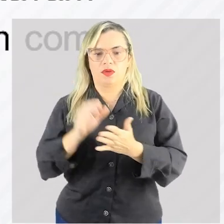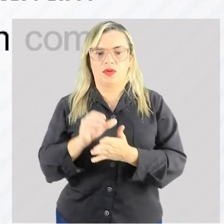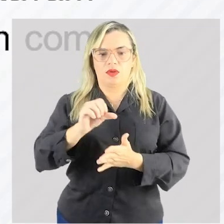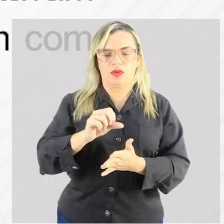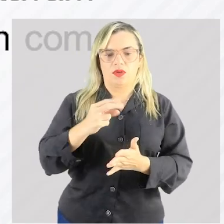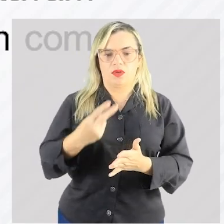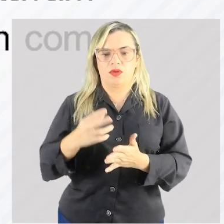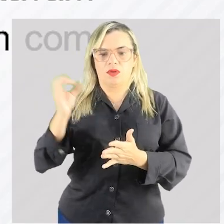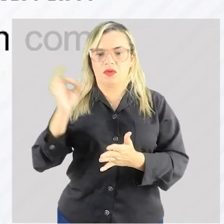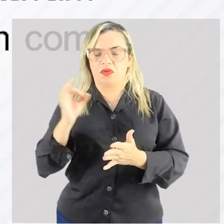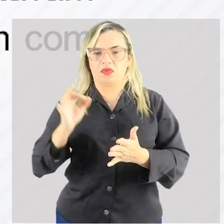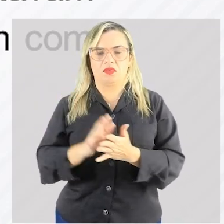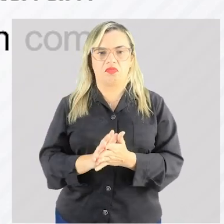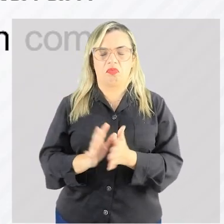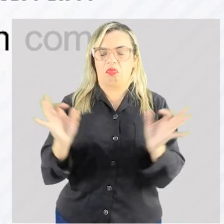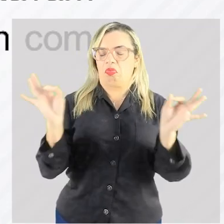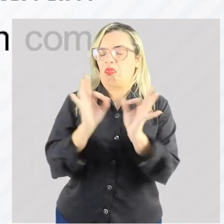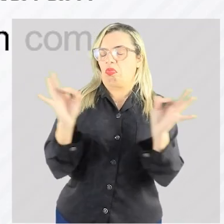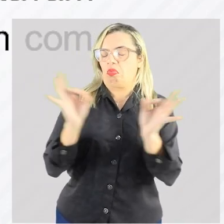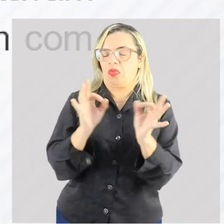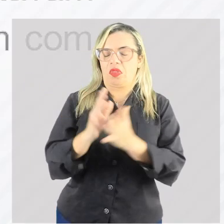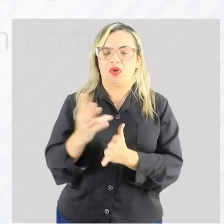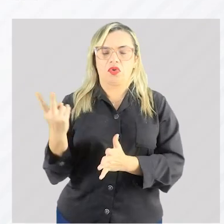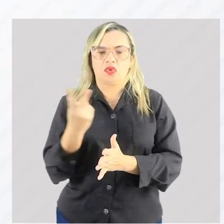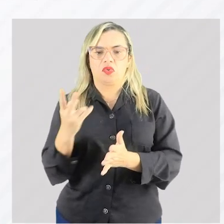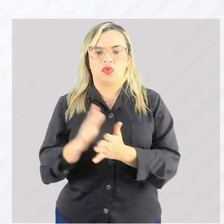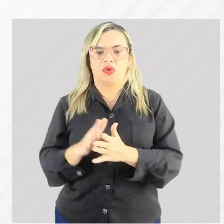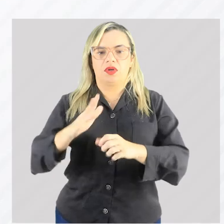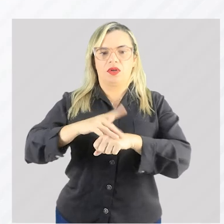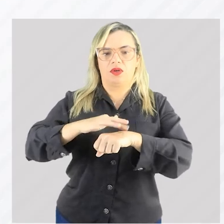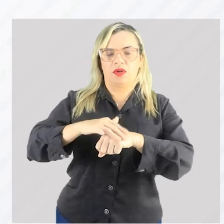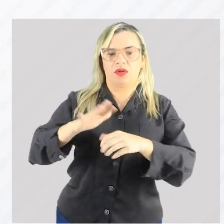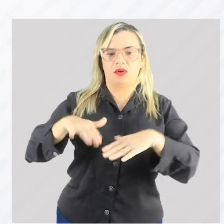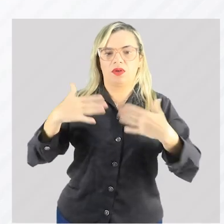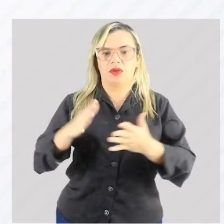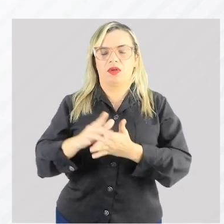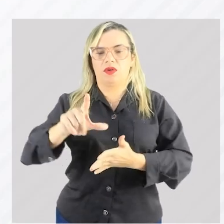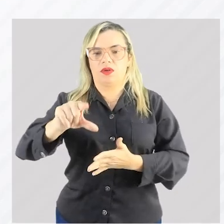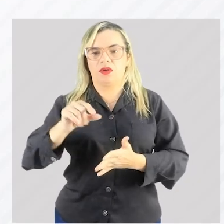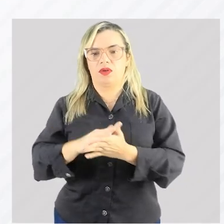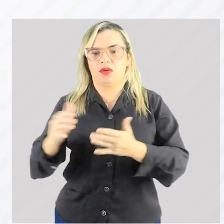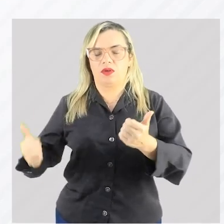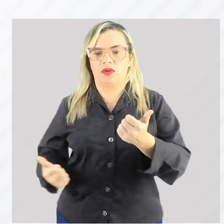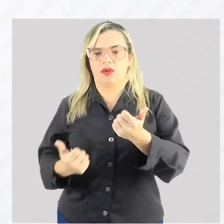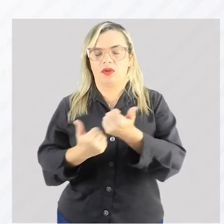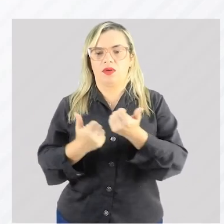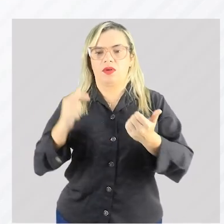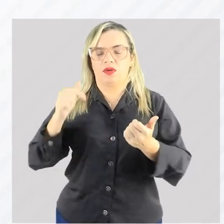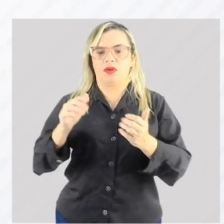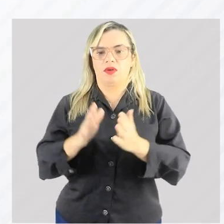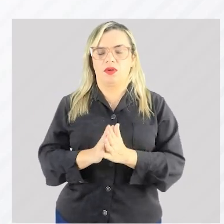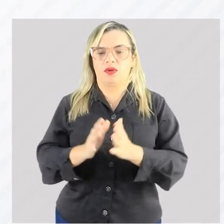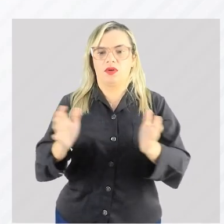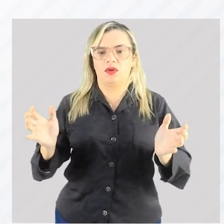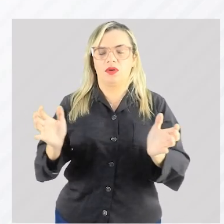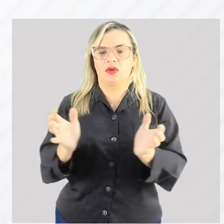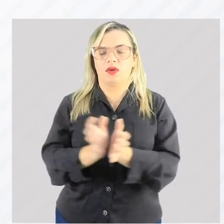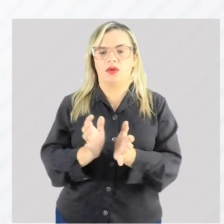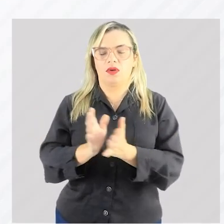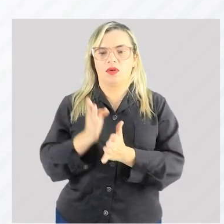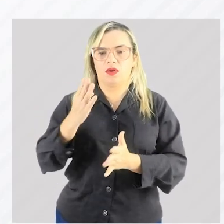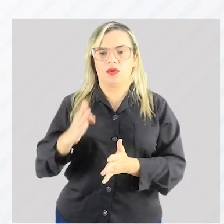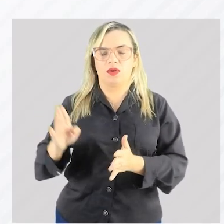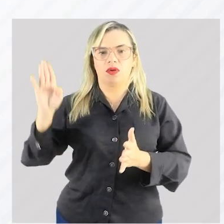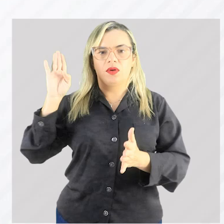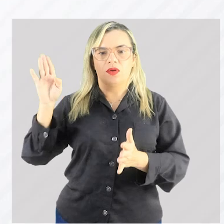não estavam com nenhuma das duas doenças ao escolher um apoiador desse comício ao acaso